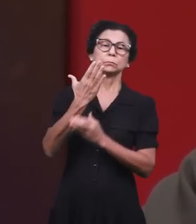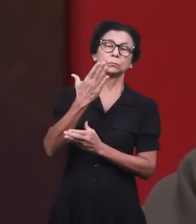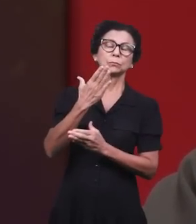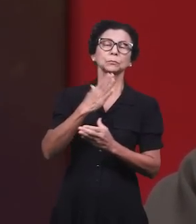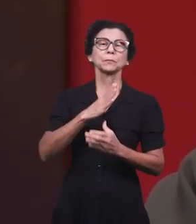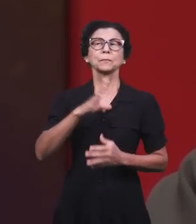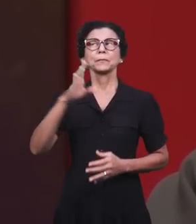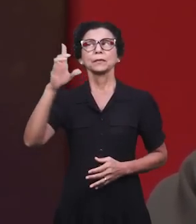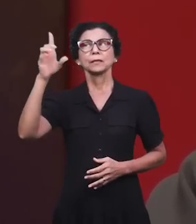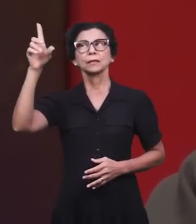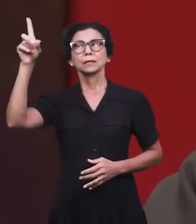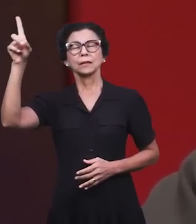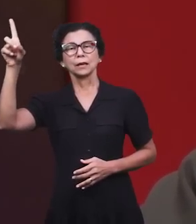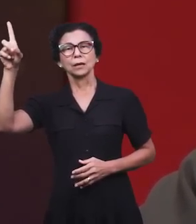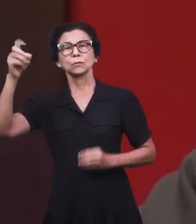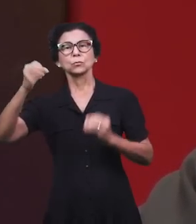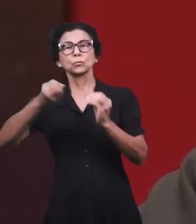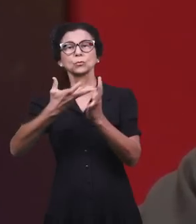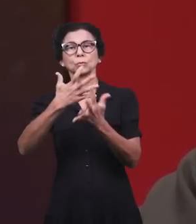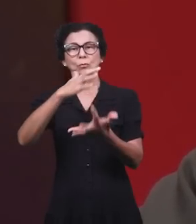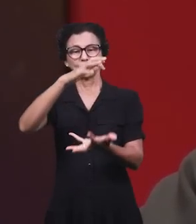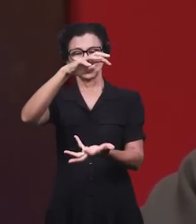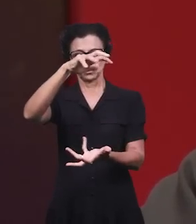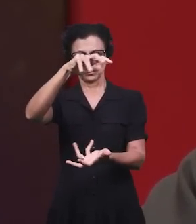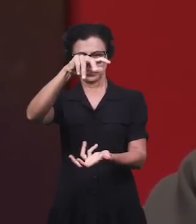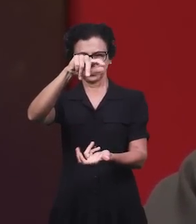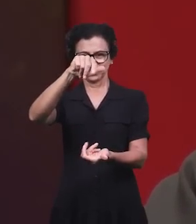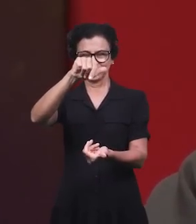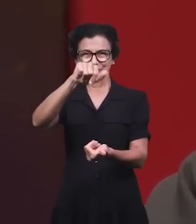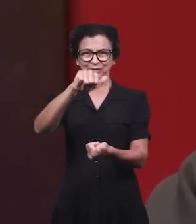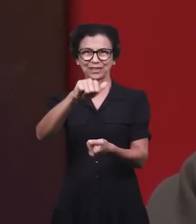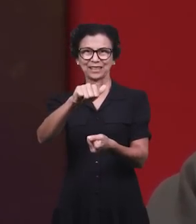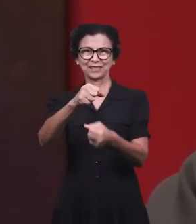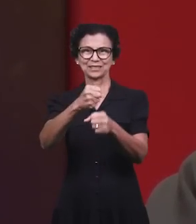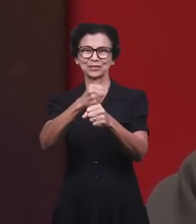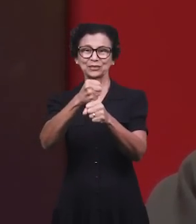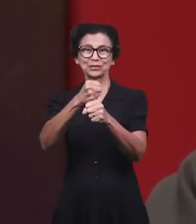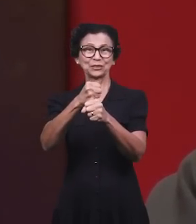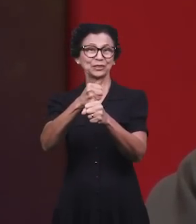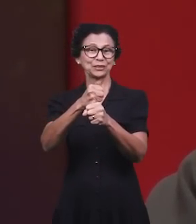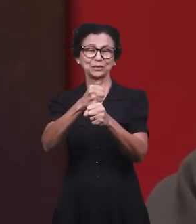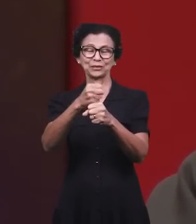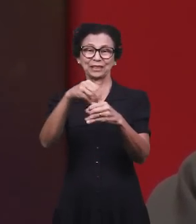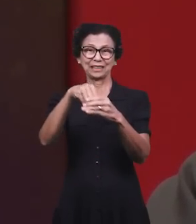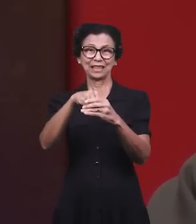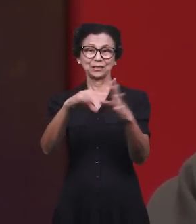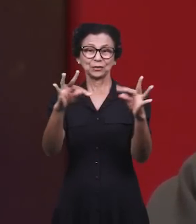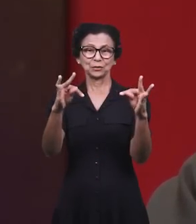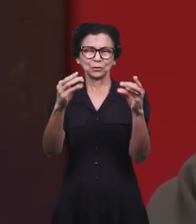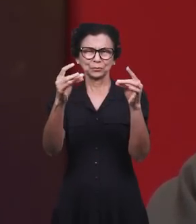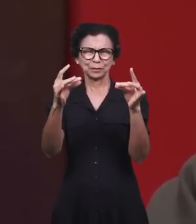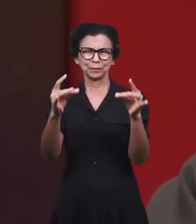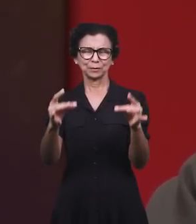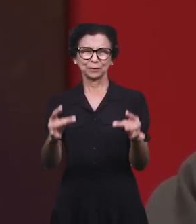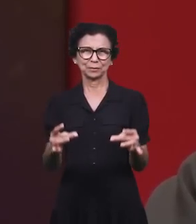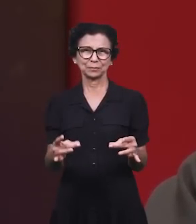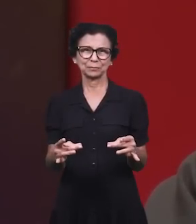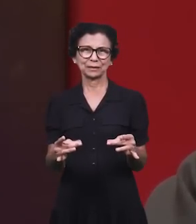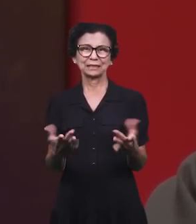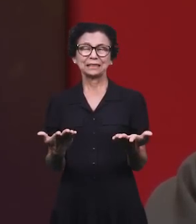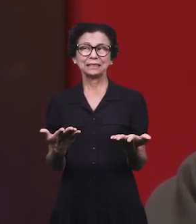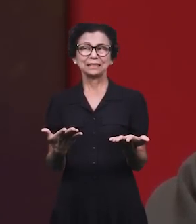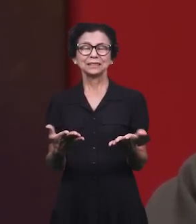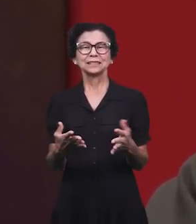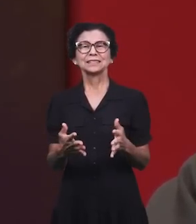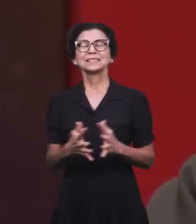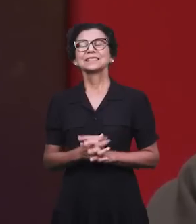o autor, né, do universo. Então, ele construiu o universo. Então, ele construiu todas as coisas. E ele também